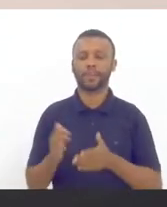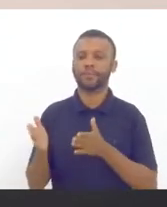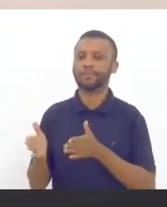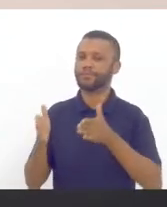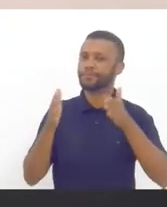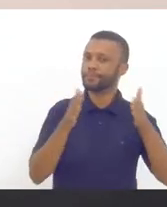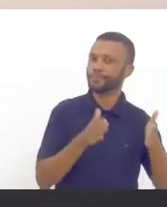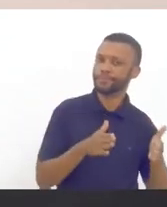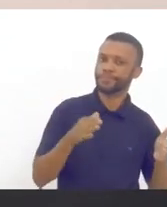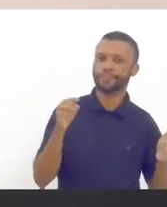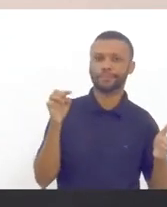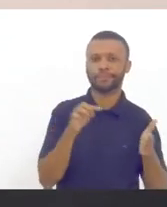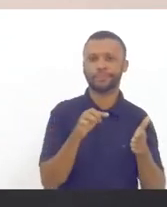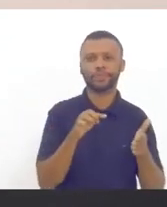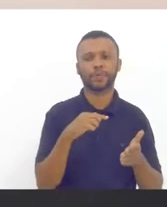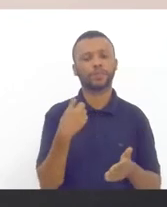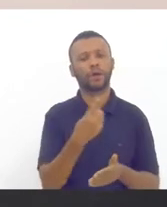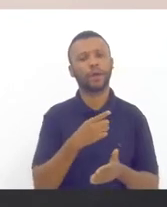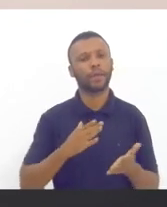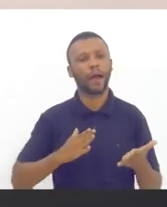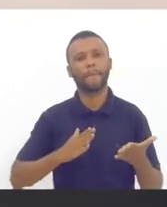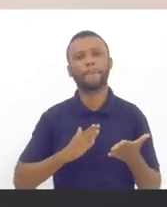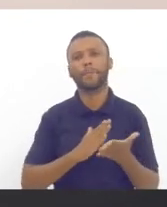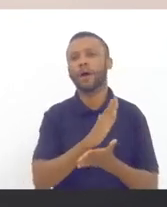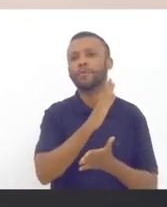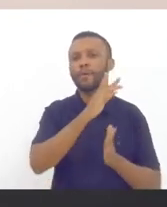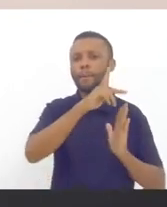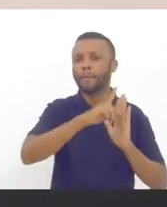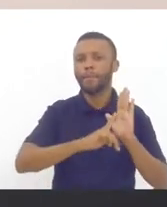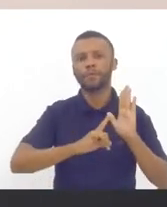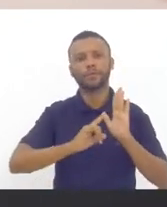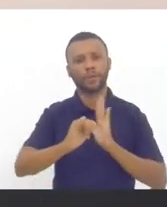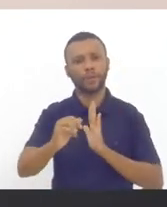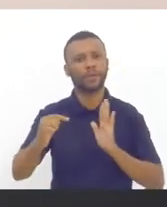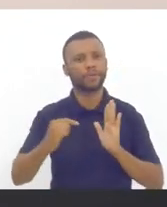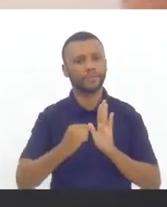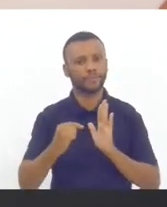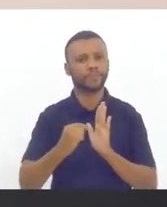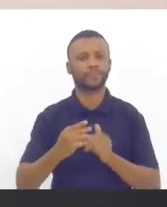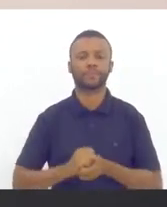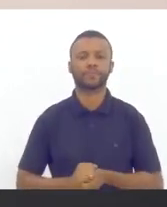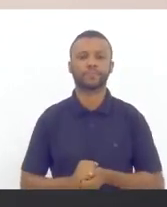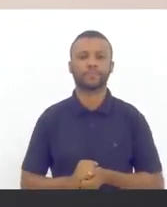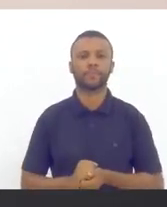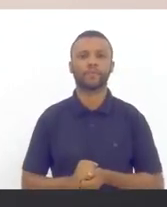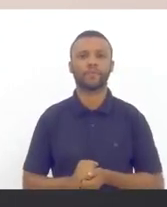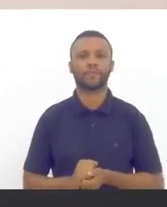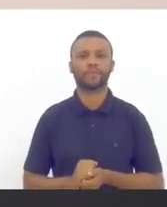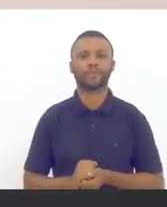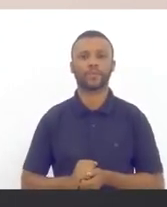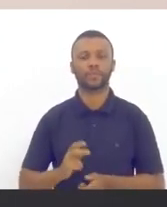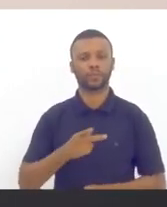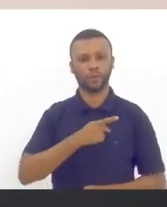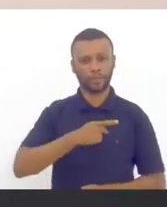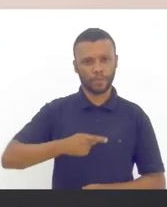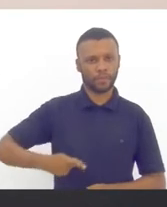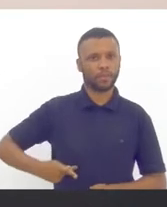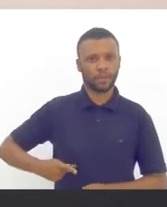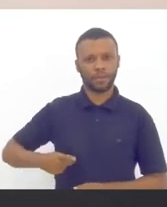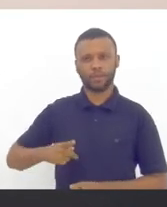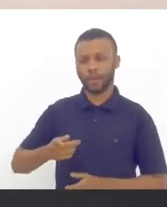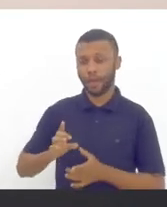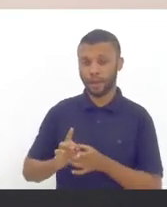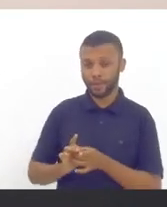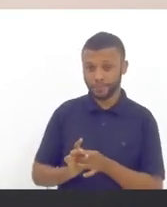quando a gente aprova um projeto de lei e o presidente manda a sanção para